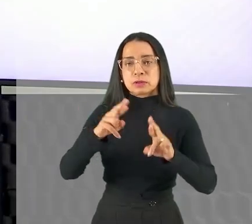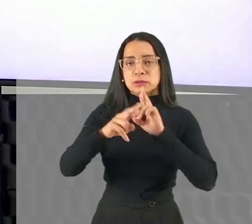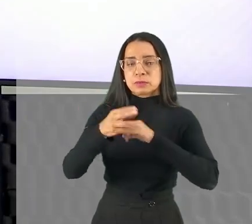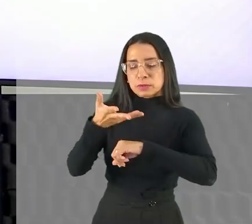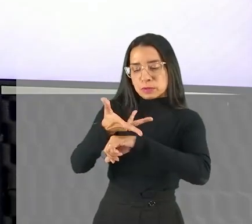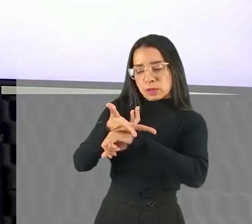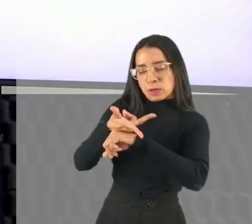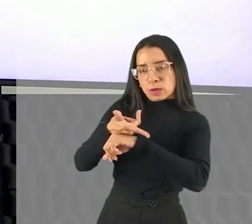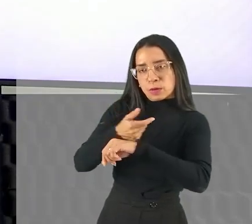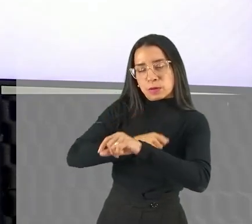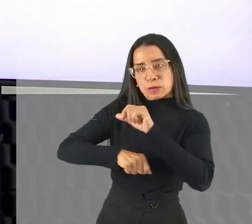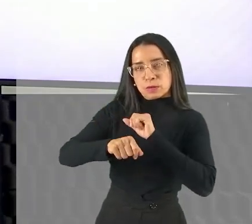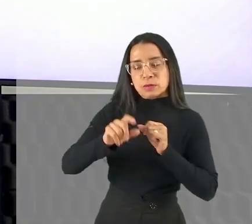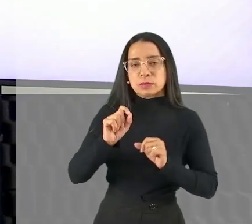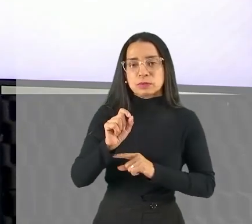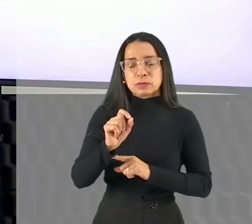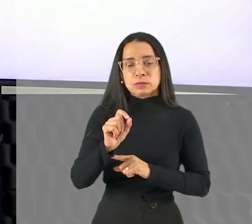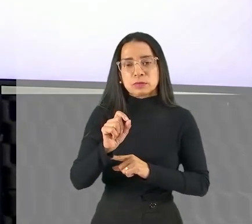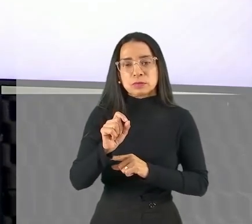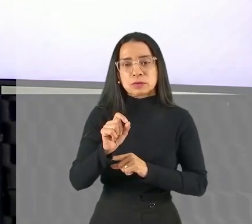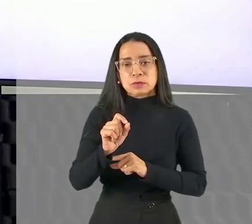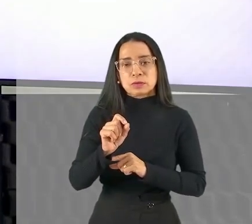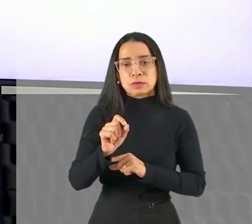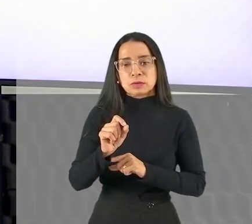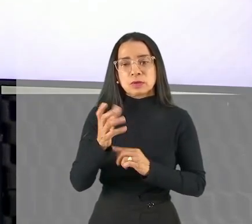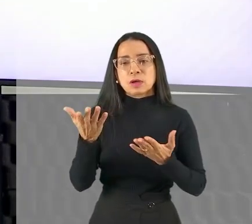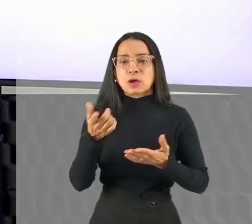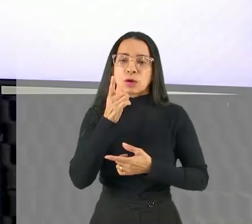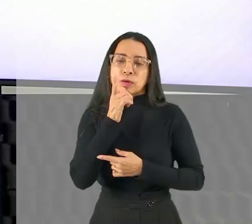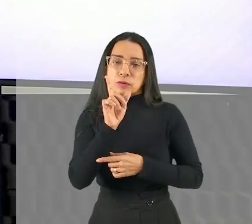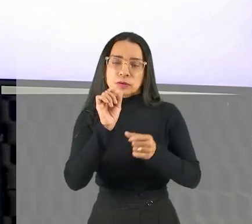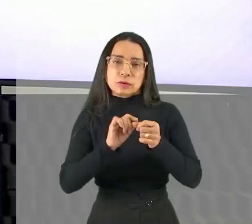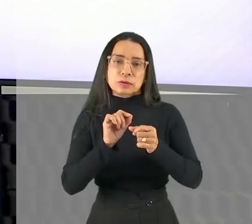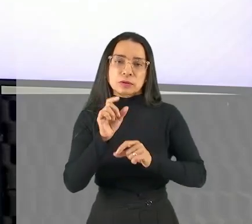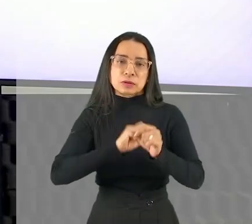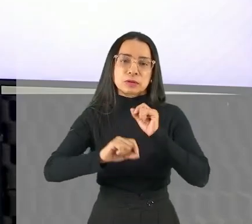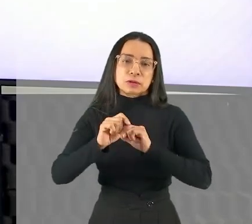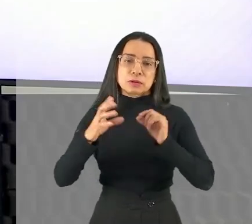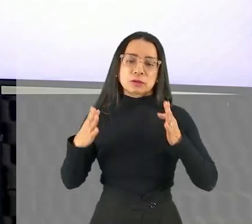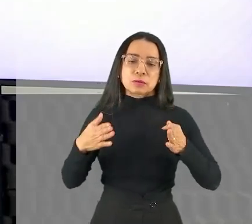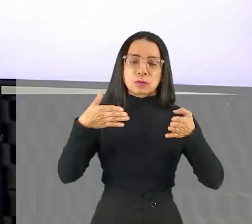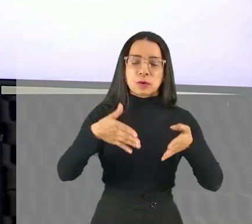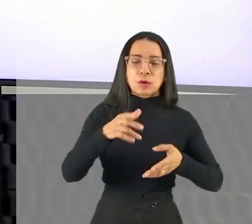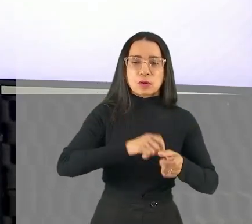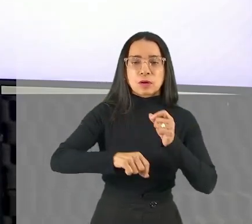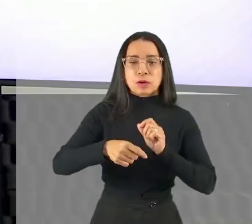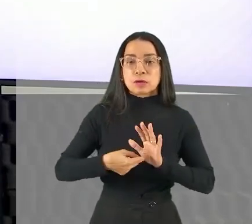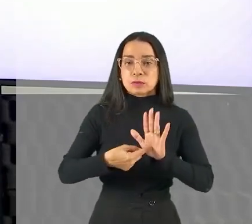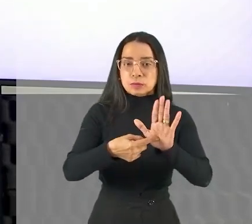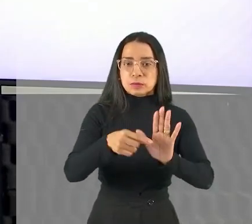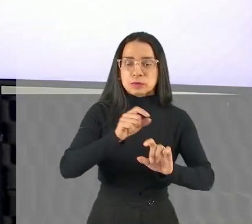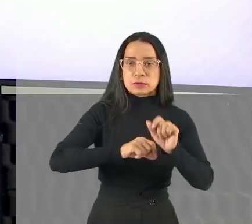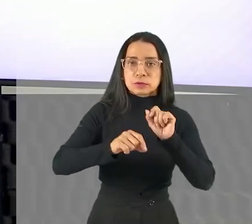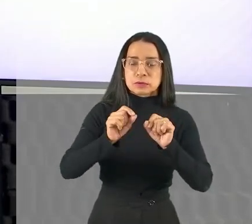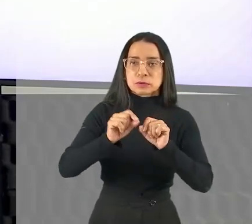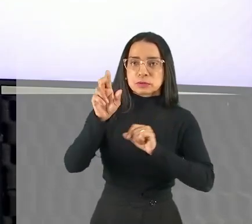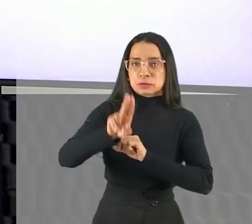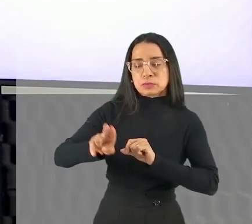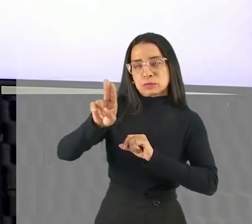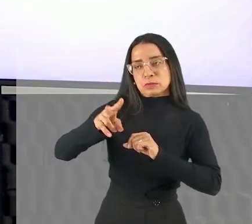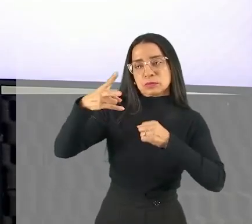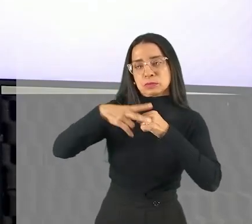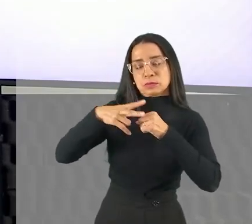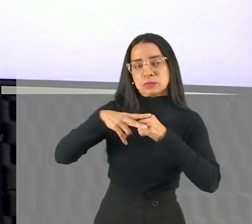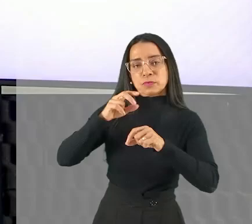estratégia argumentativa, muitas vezes a gente consegue fazer isso enfatizando, fazendo o uso do verbo de uma